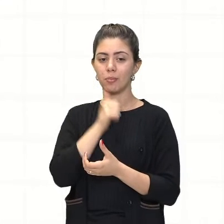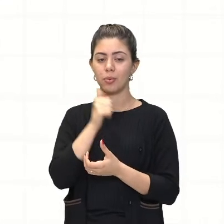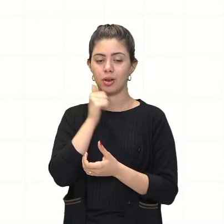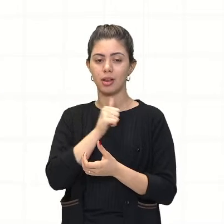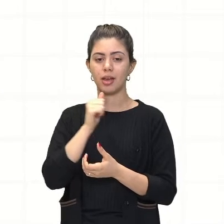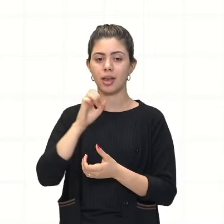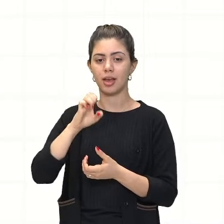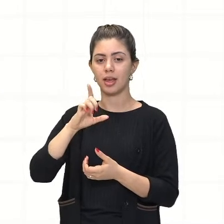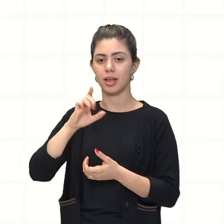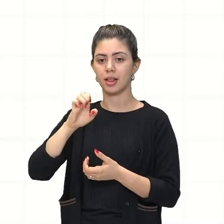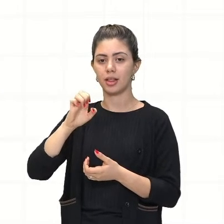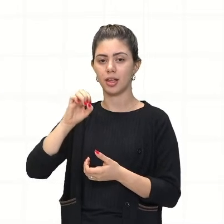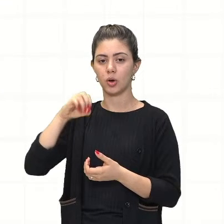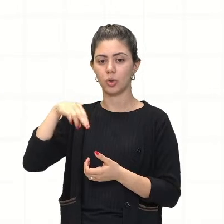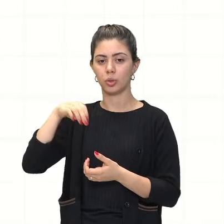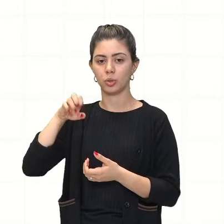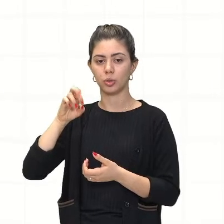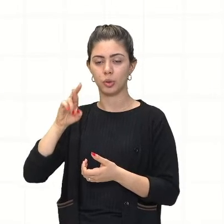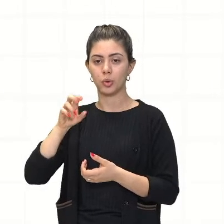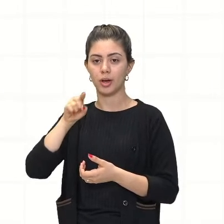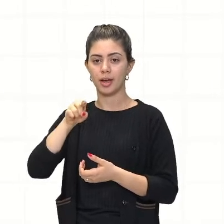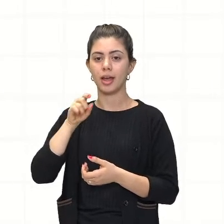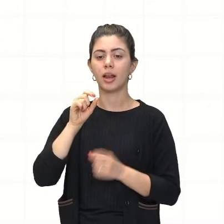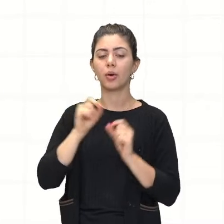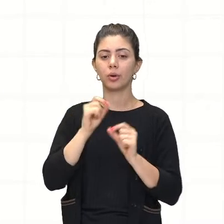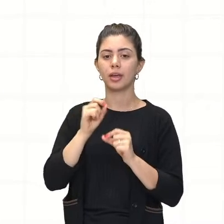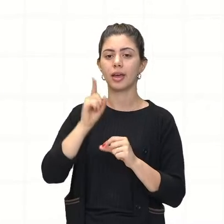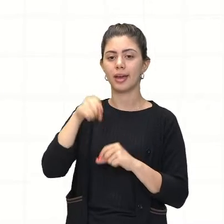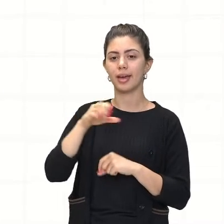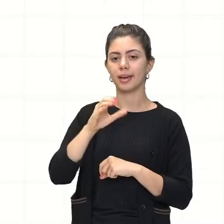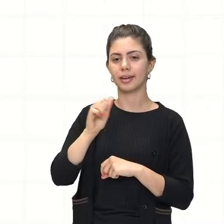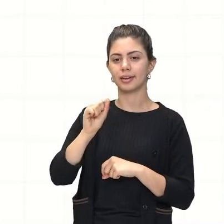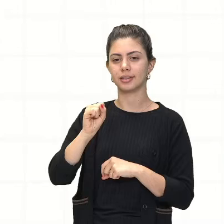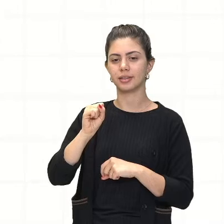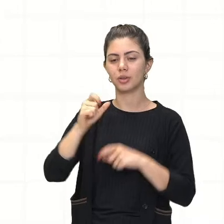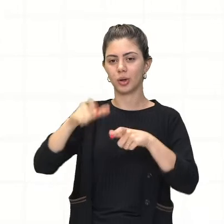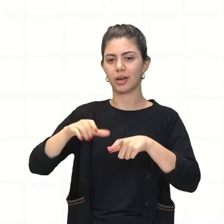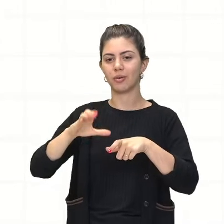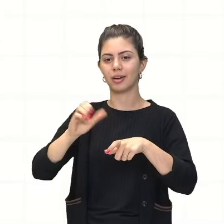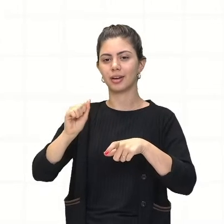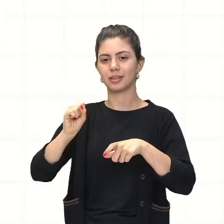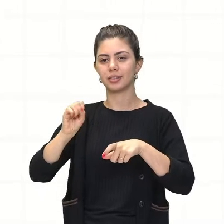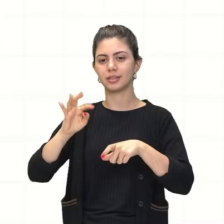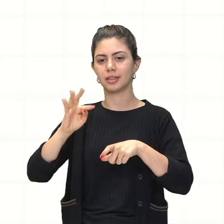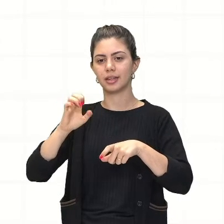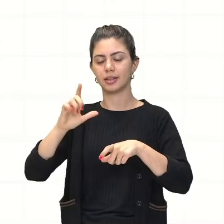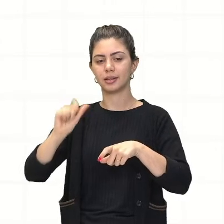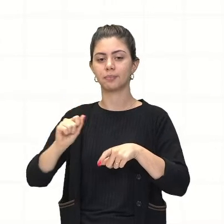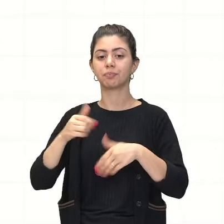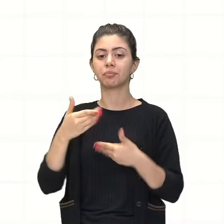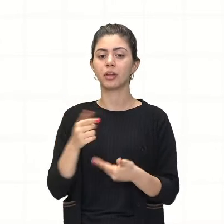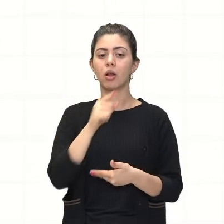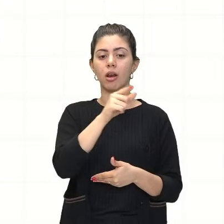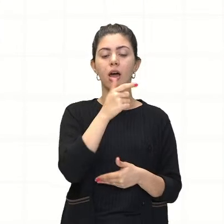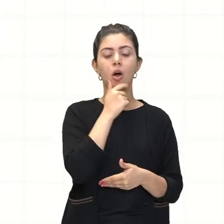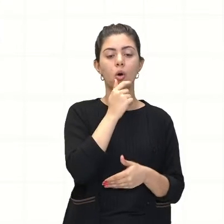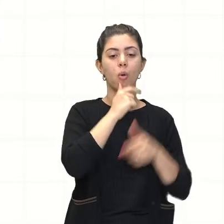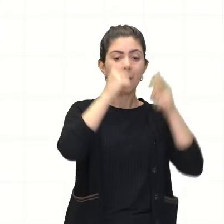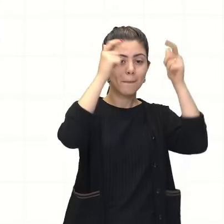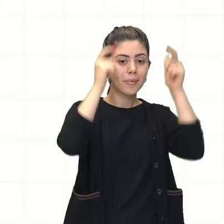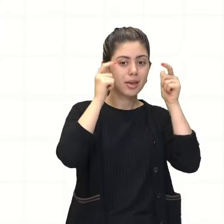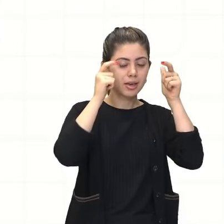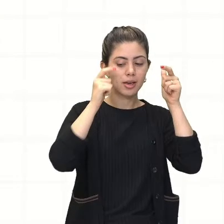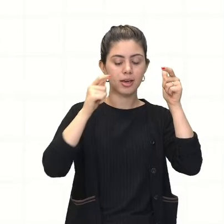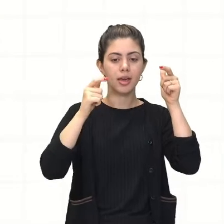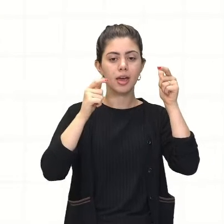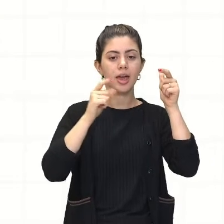era castelhana. A filha do casal, Dona Beatriz, foi dada em casamento ao rei Dom João I